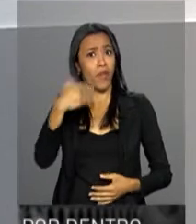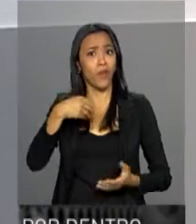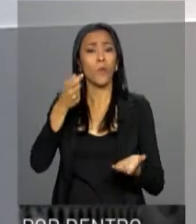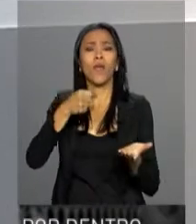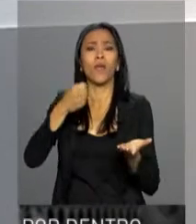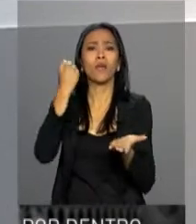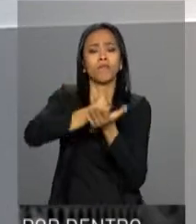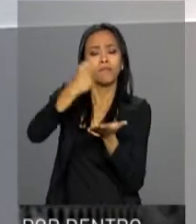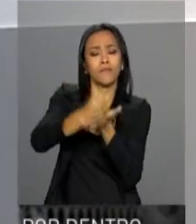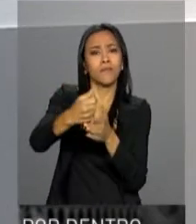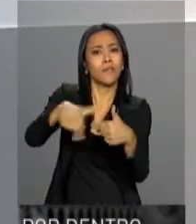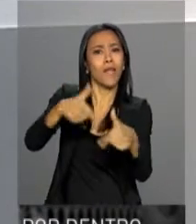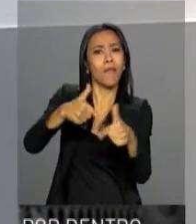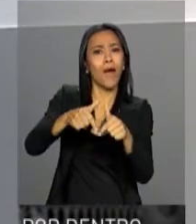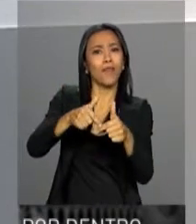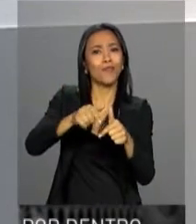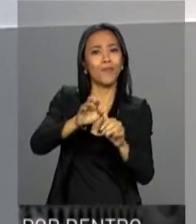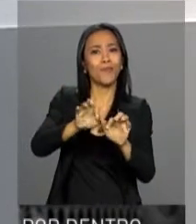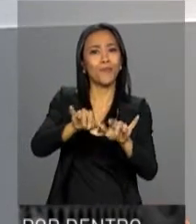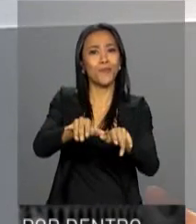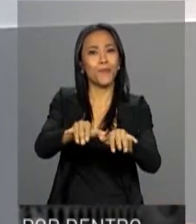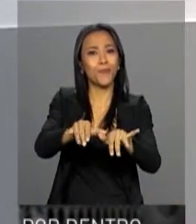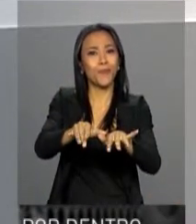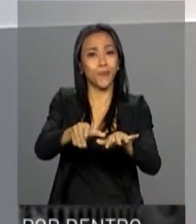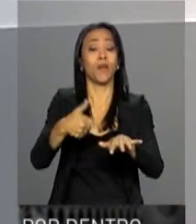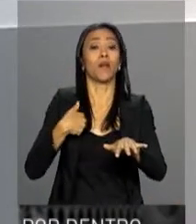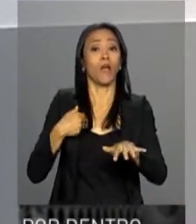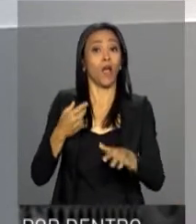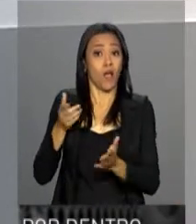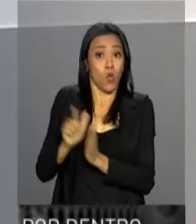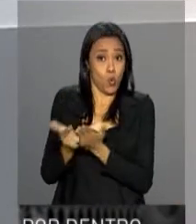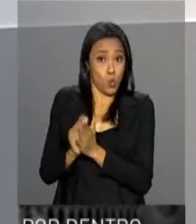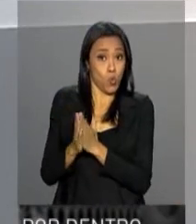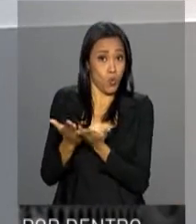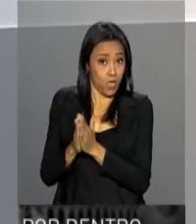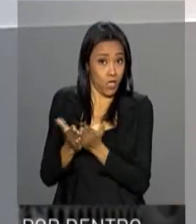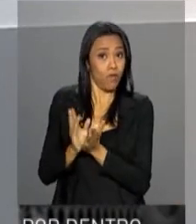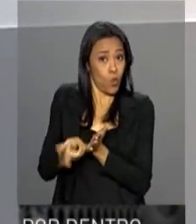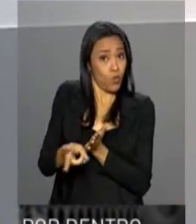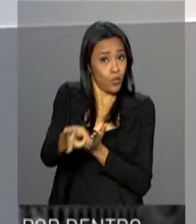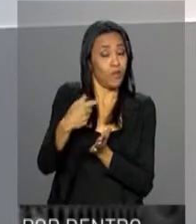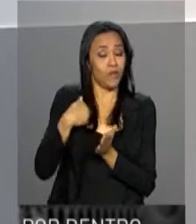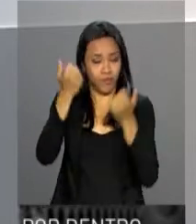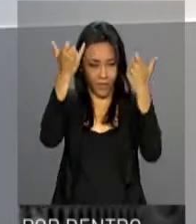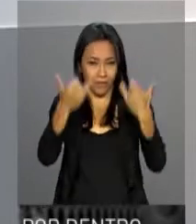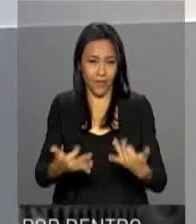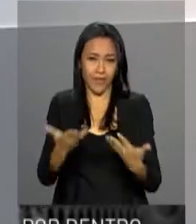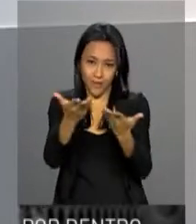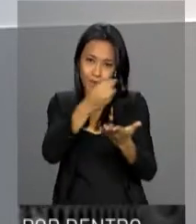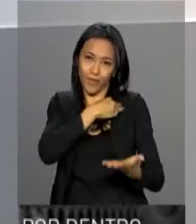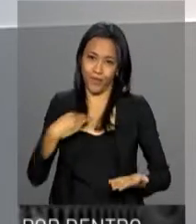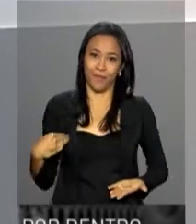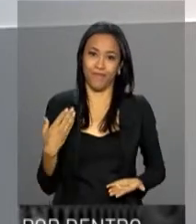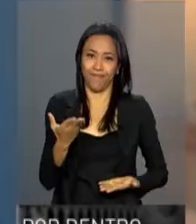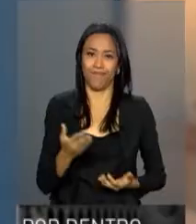trabalho digital. Mas atenção, o documento físico continua, como esclarece Ronaldo Nogueira, ministro do